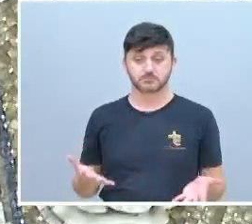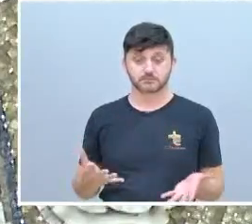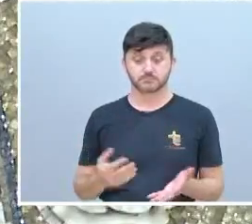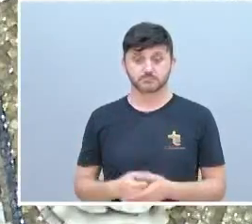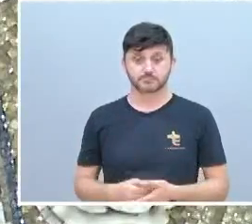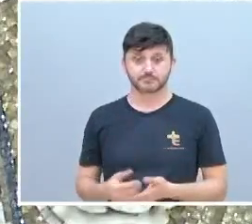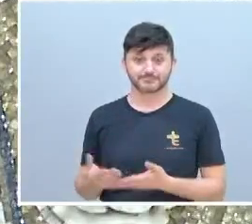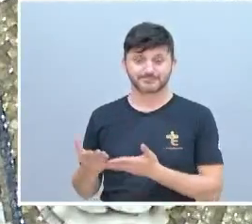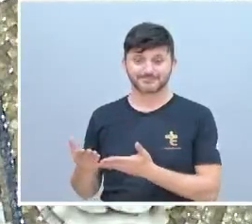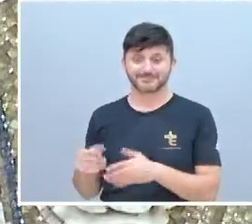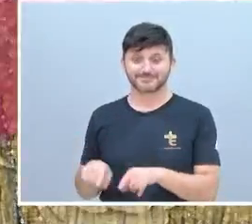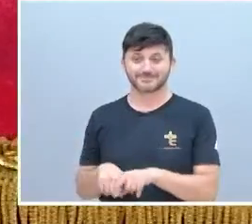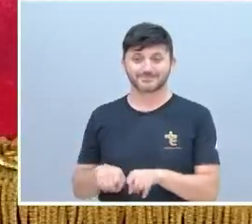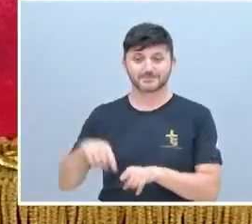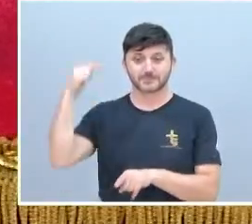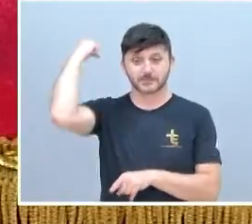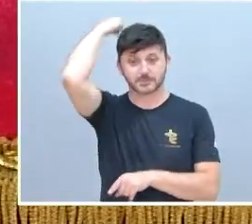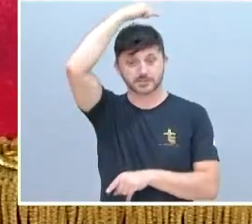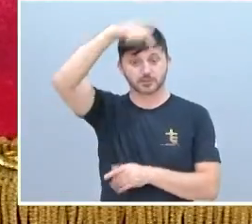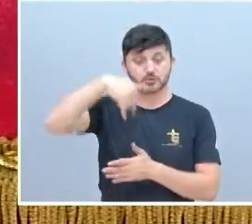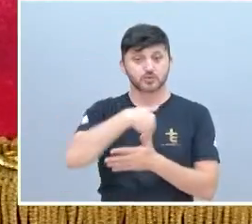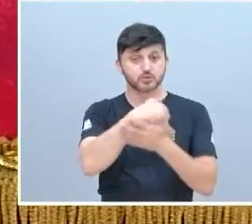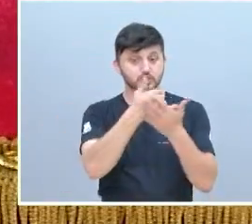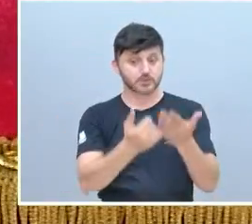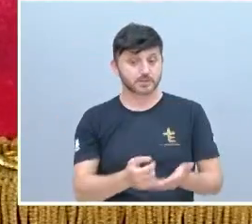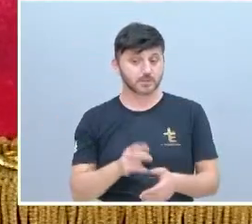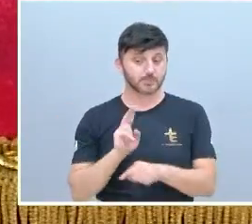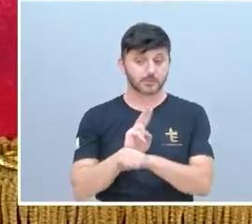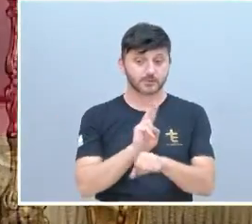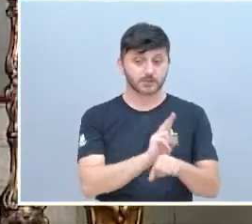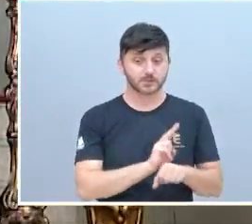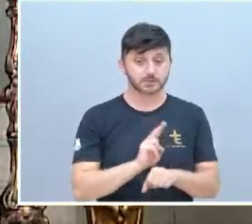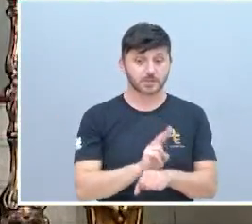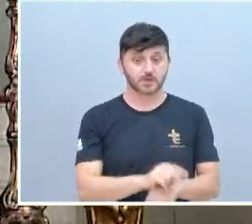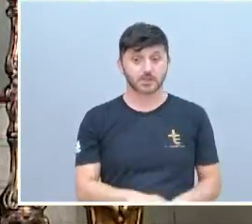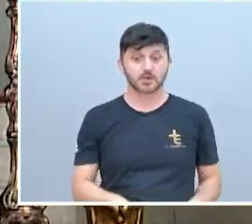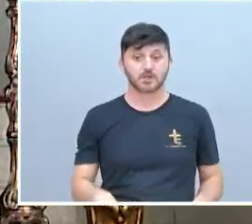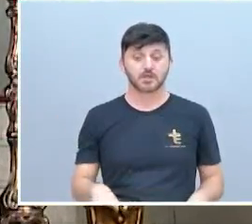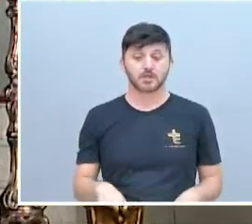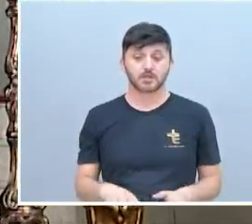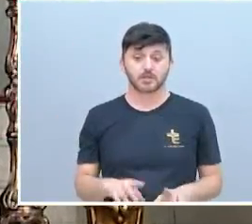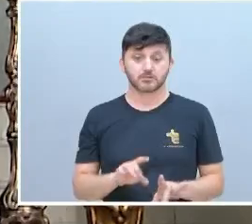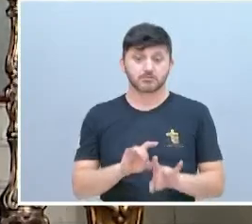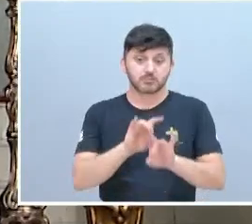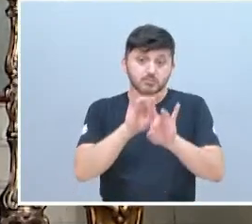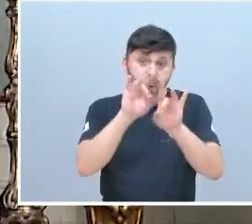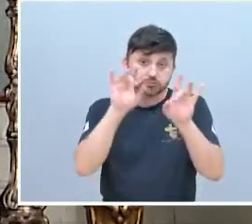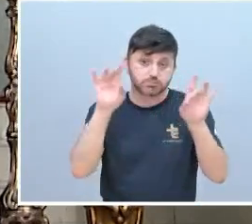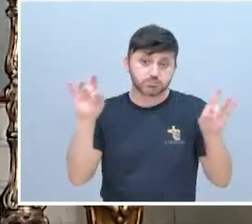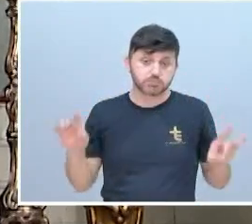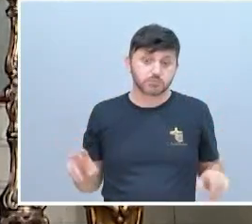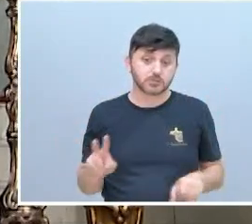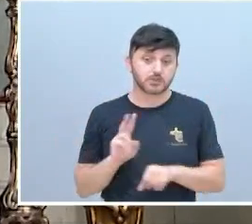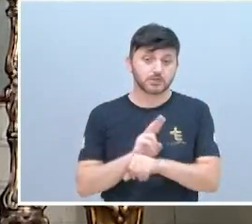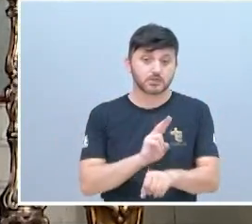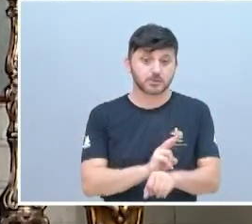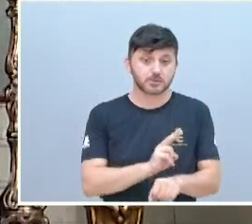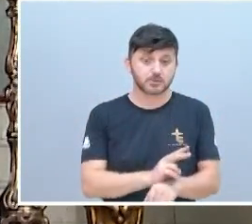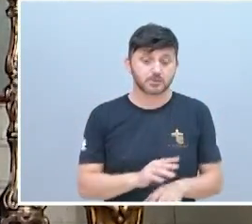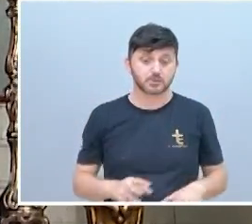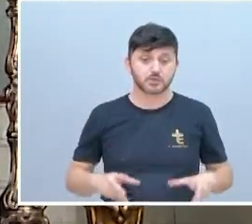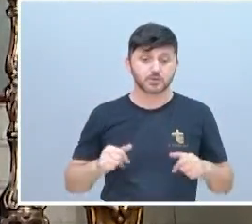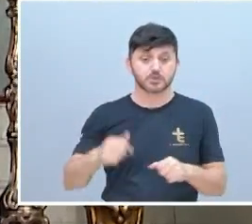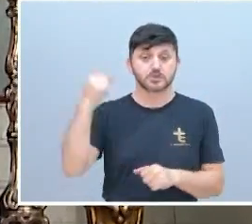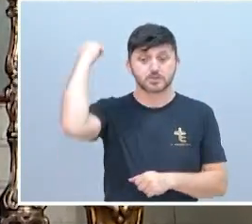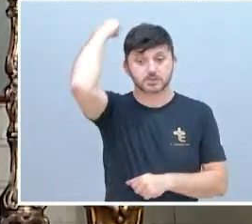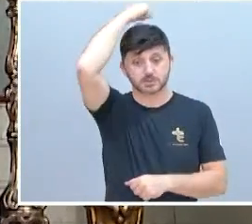de Guadalupe, São José, providenciai, inclusive providenciai para a obra os santos